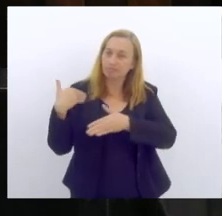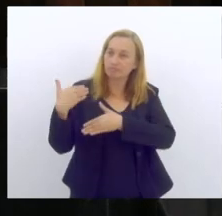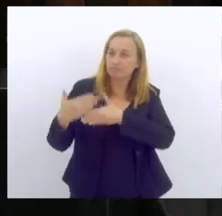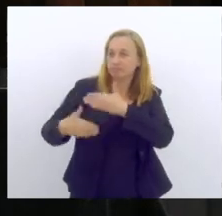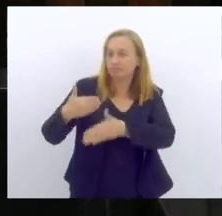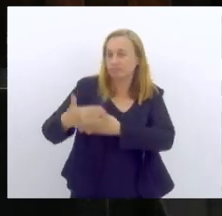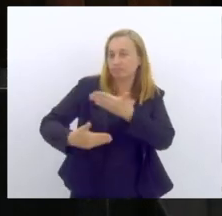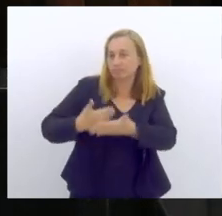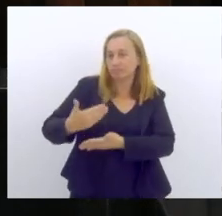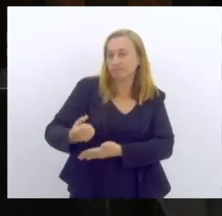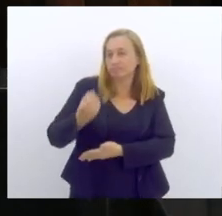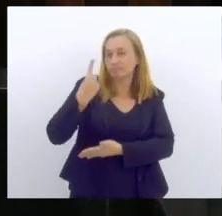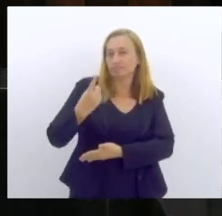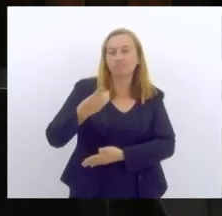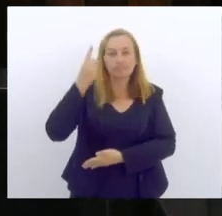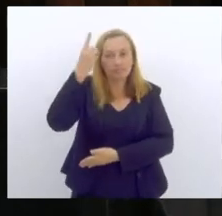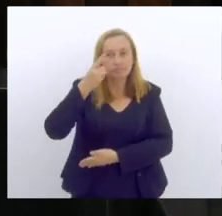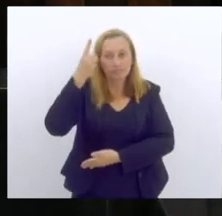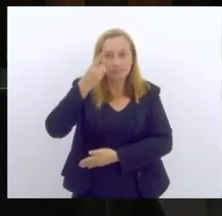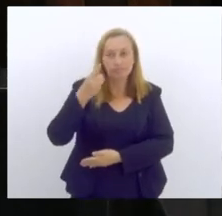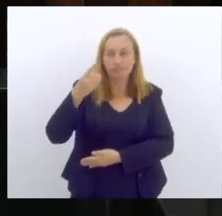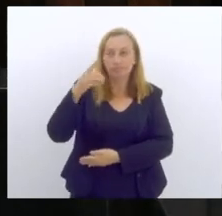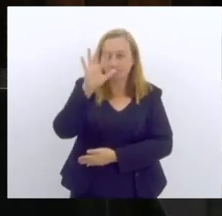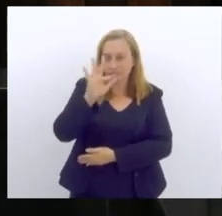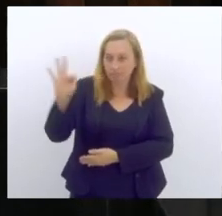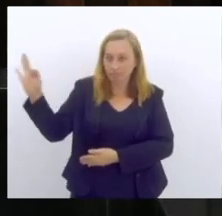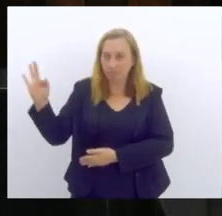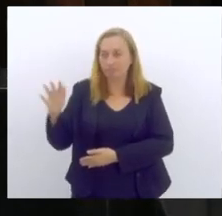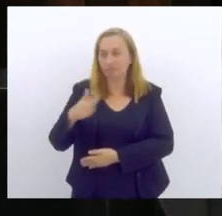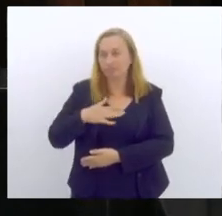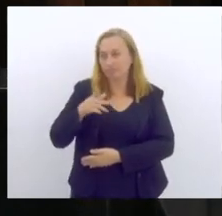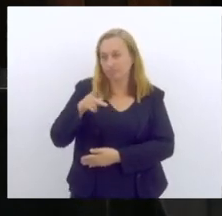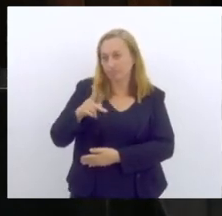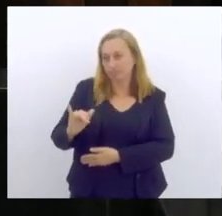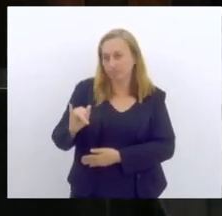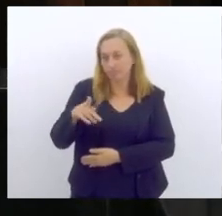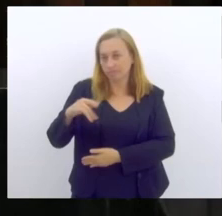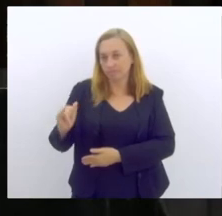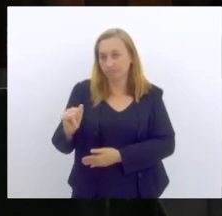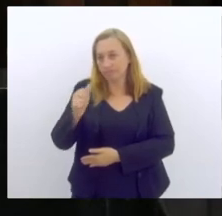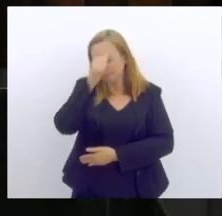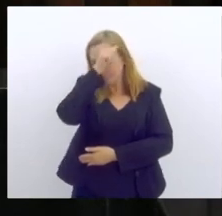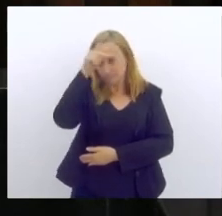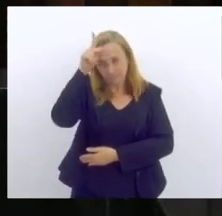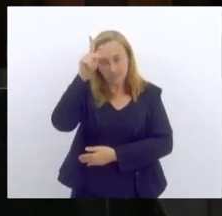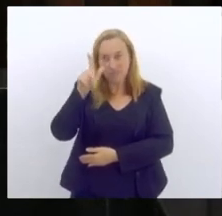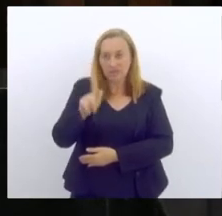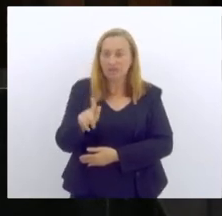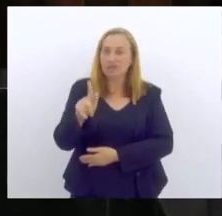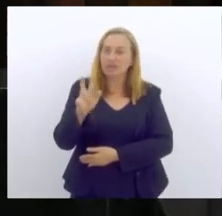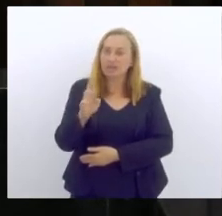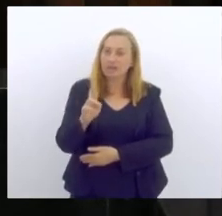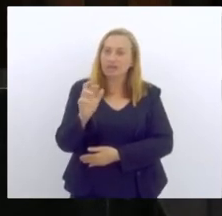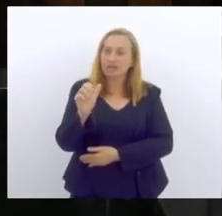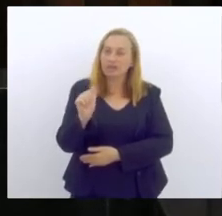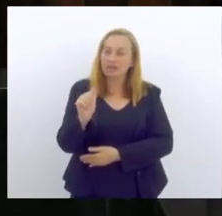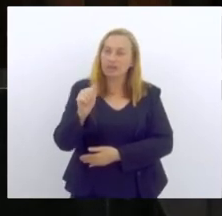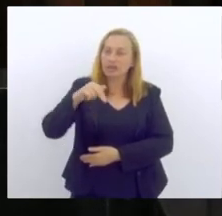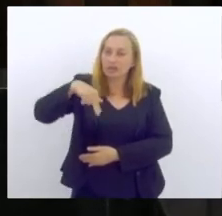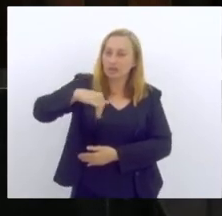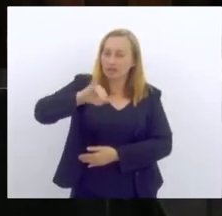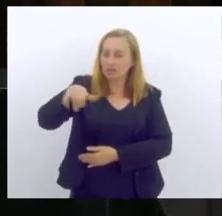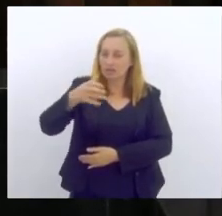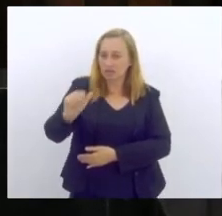ex-deputado Federal esmeri na Arruda papai foi foi prefeito de granja foi por 16 anos